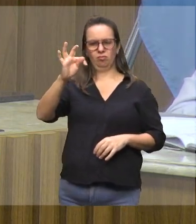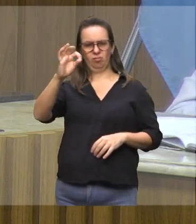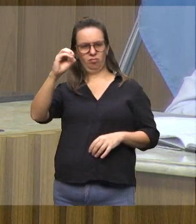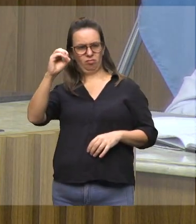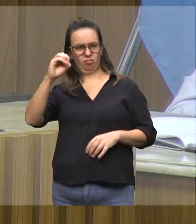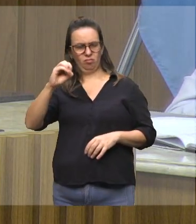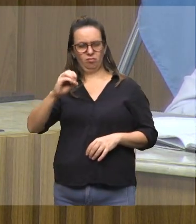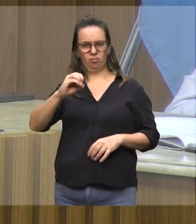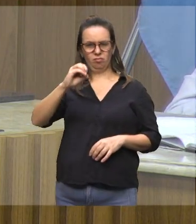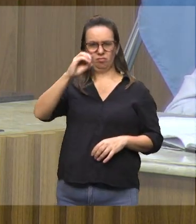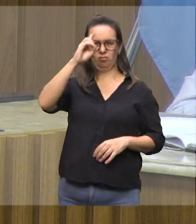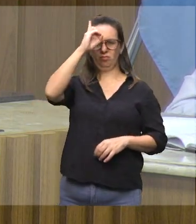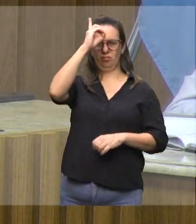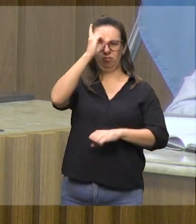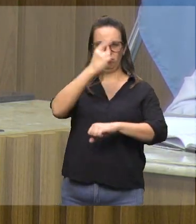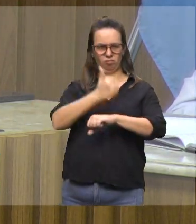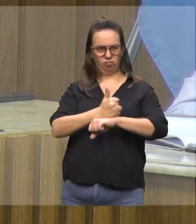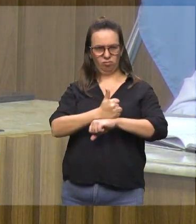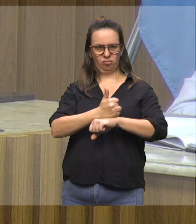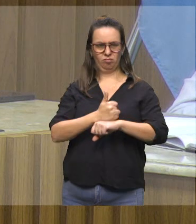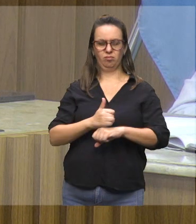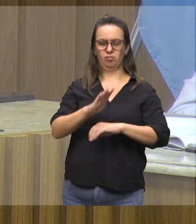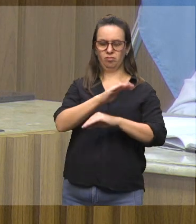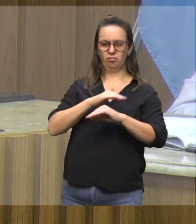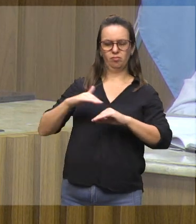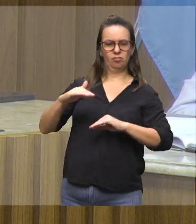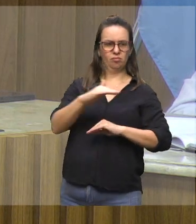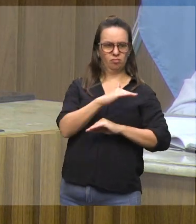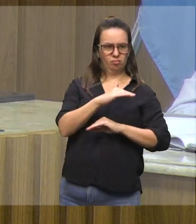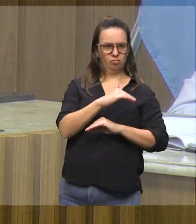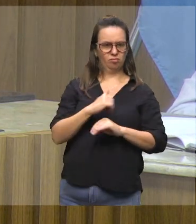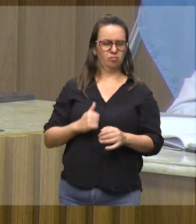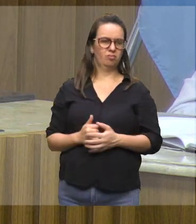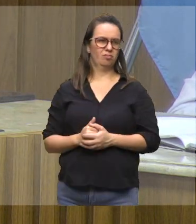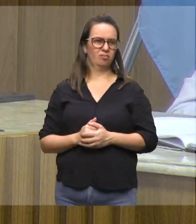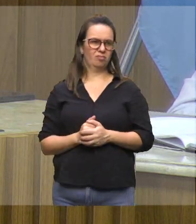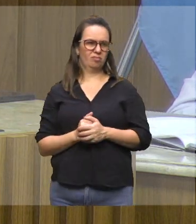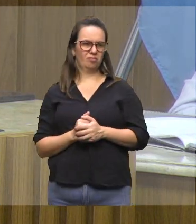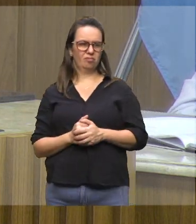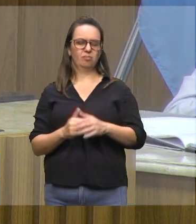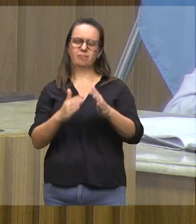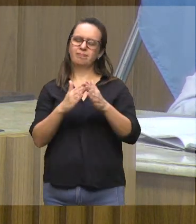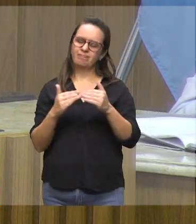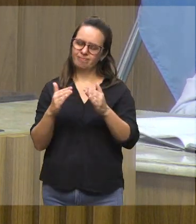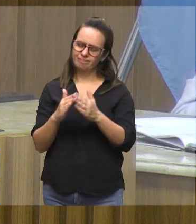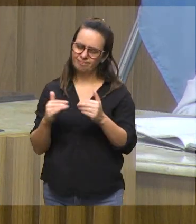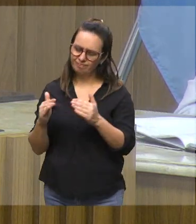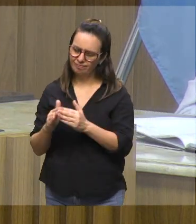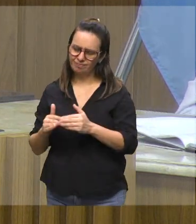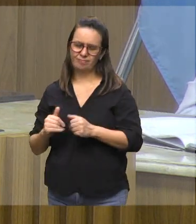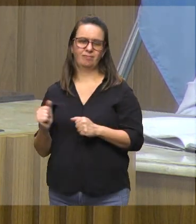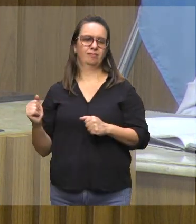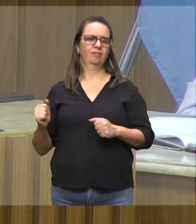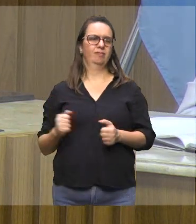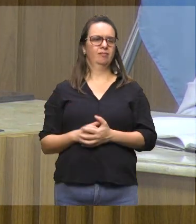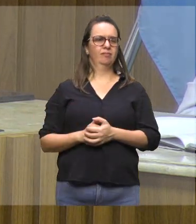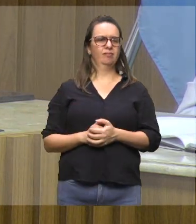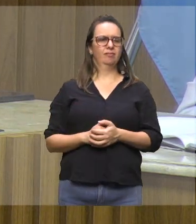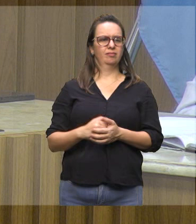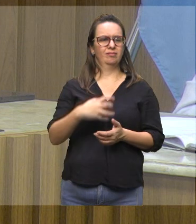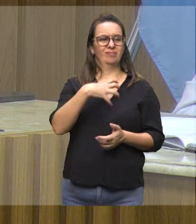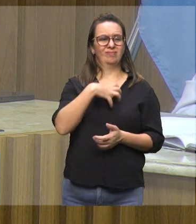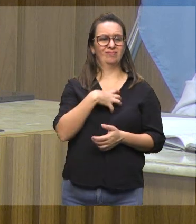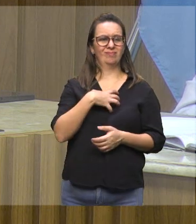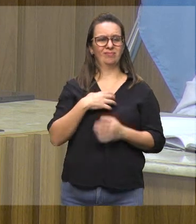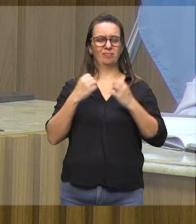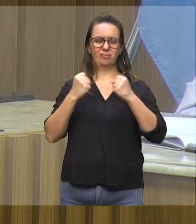diretor-geral da Artesp. Né? Senhor Milton, gostaria de pedir encarecidamente que o senhor tenha sensibilidade, que possa vistoriar